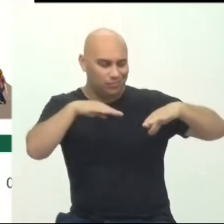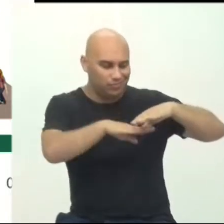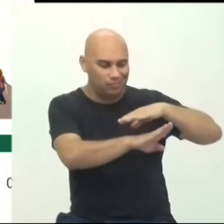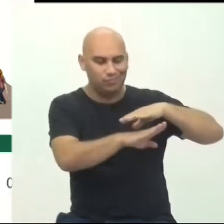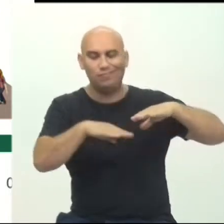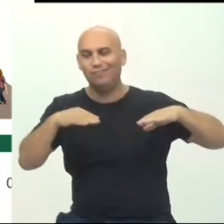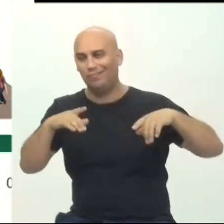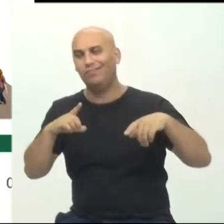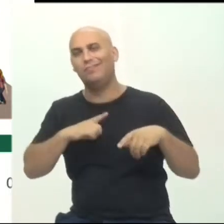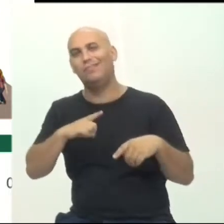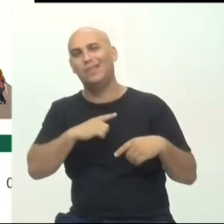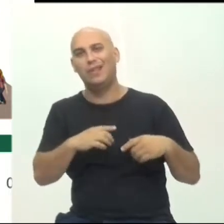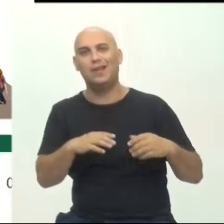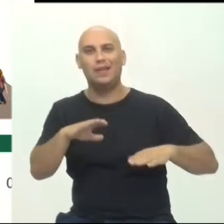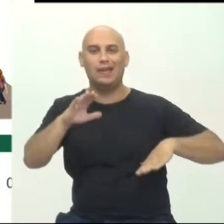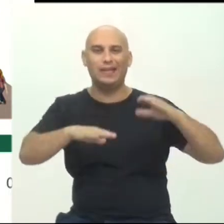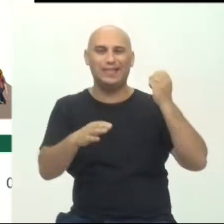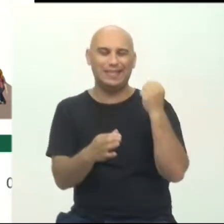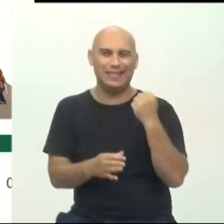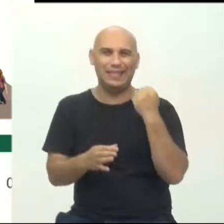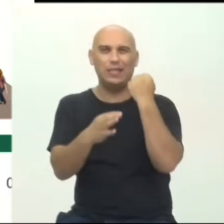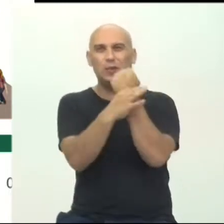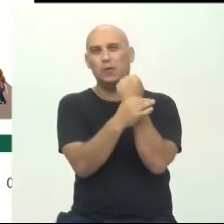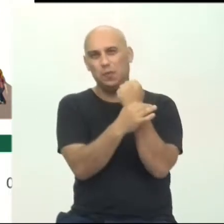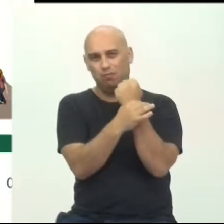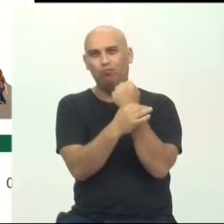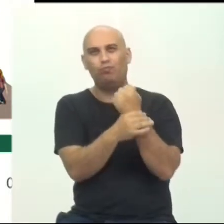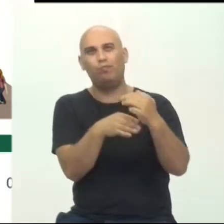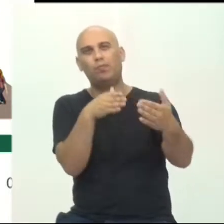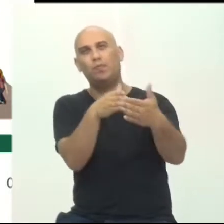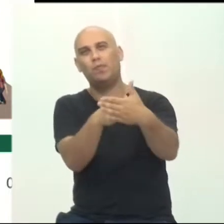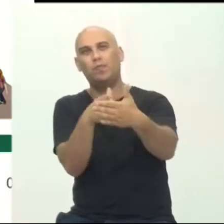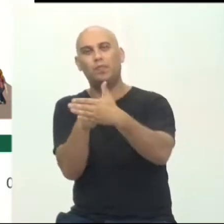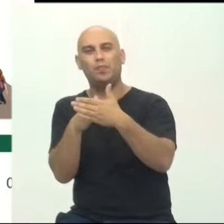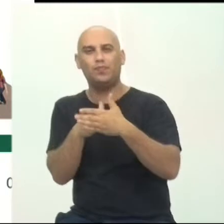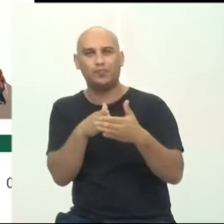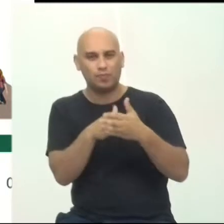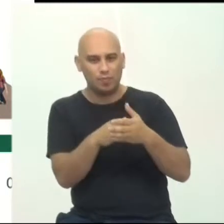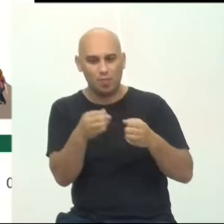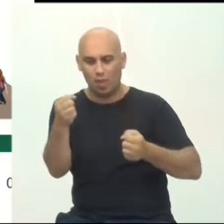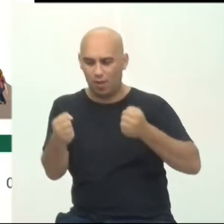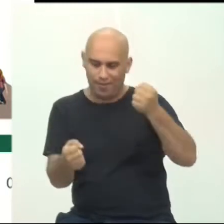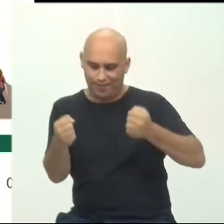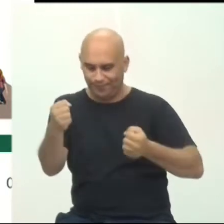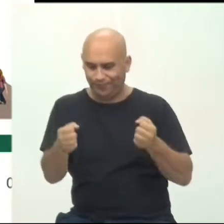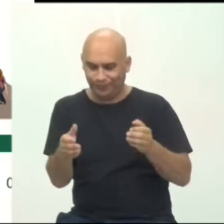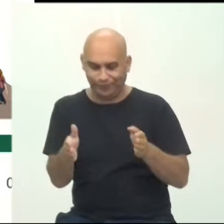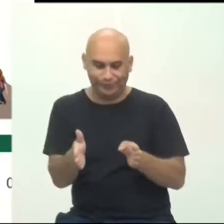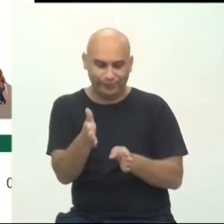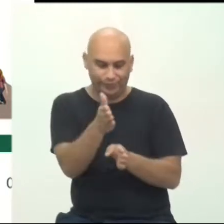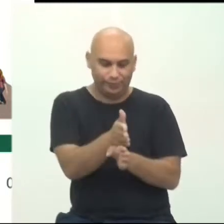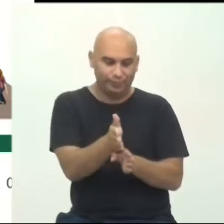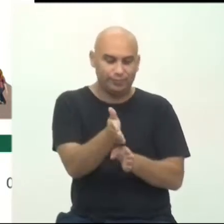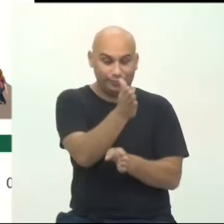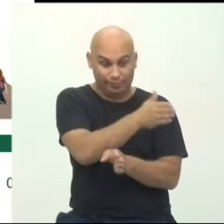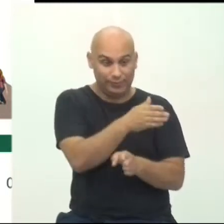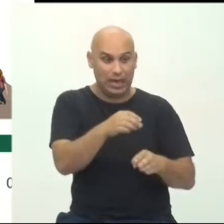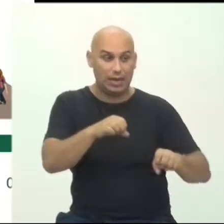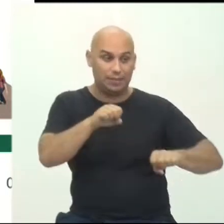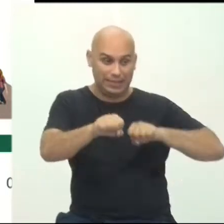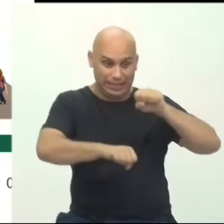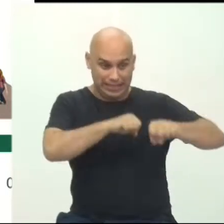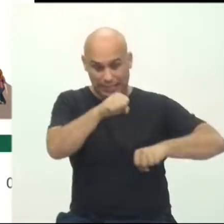único elemento de segurança e barreira que a gente pode fazer entre o carro e a bicicleta são aqueles tachões,